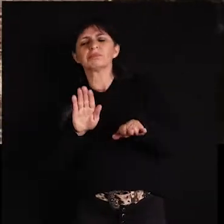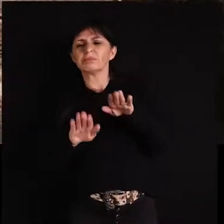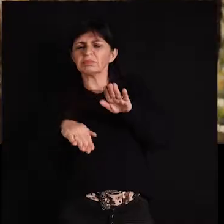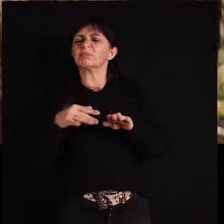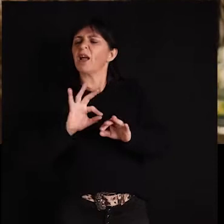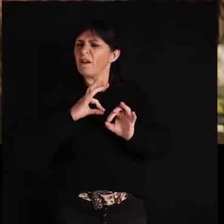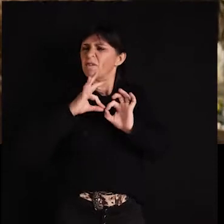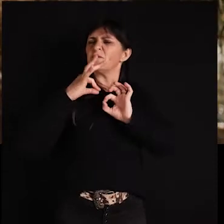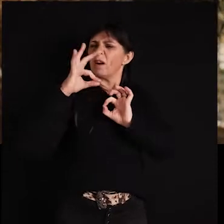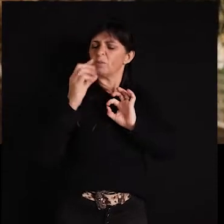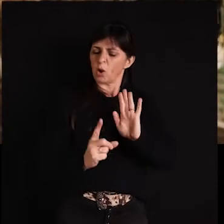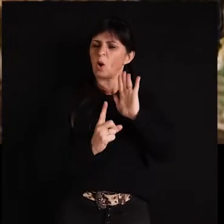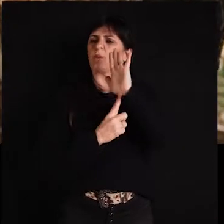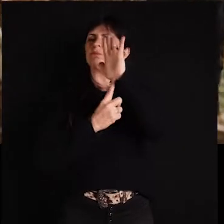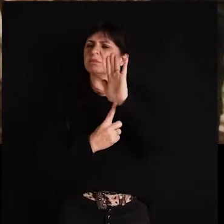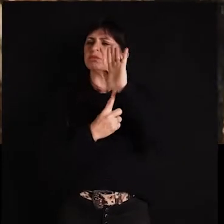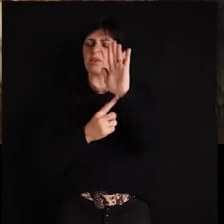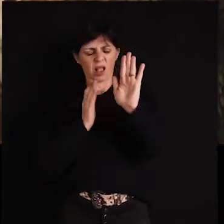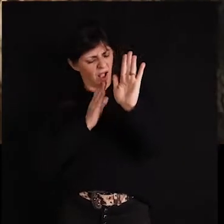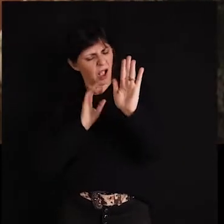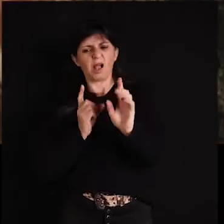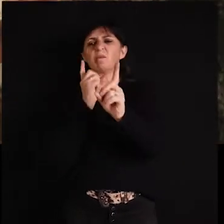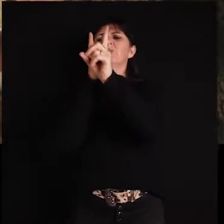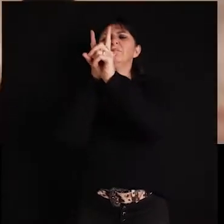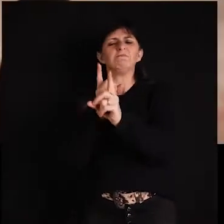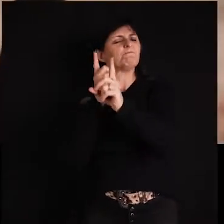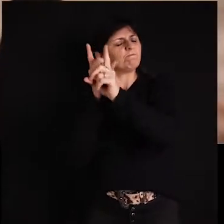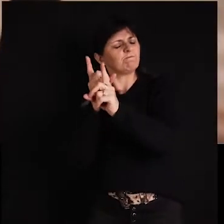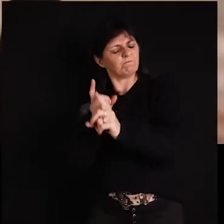alazão, rumo ao lugar que aponta meu coração.